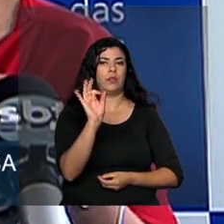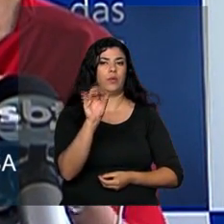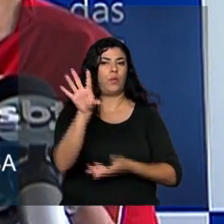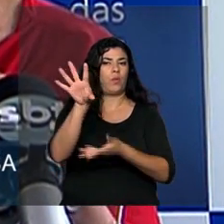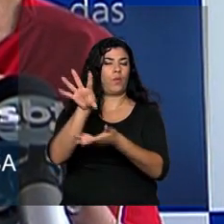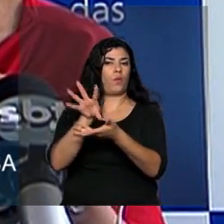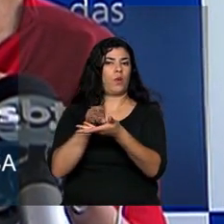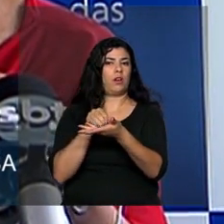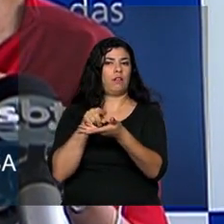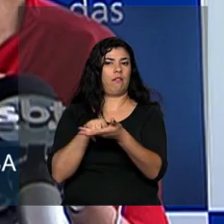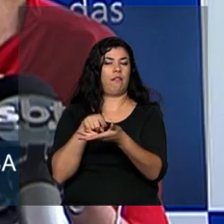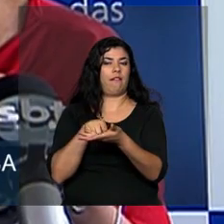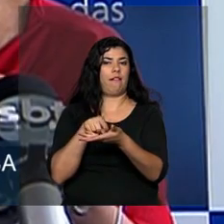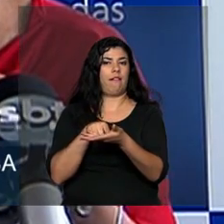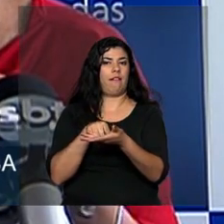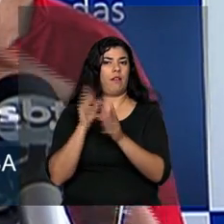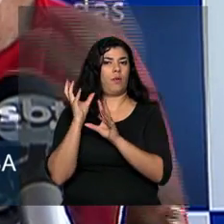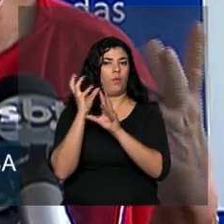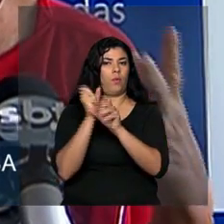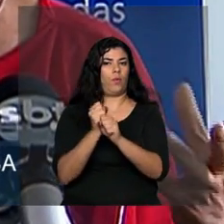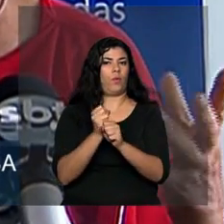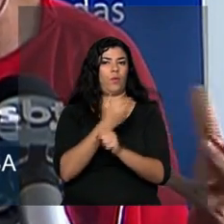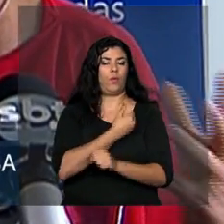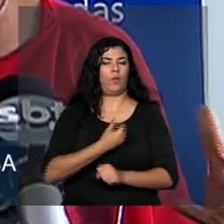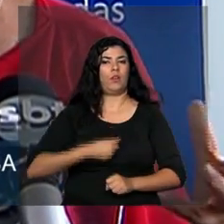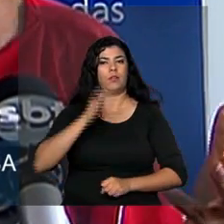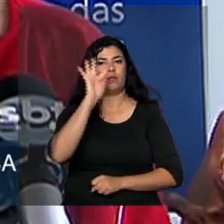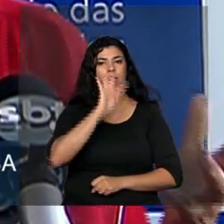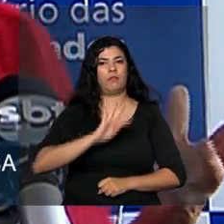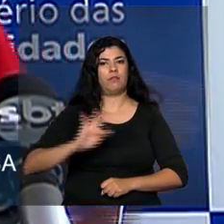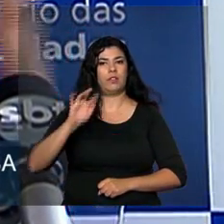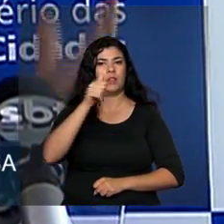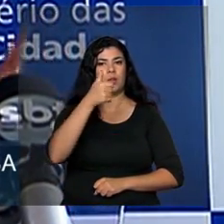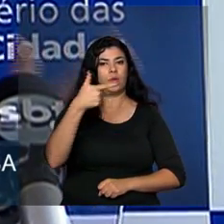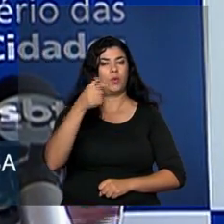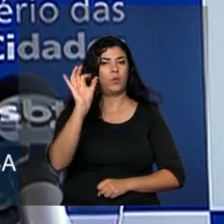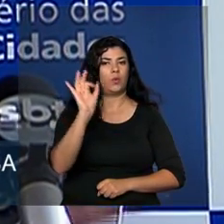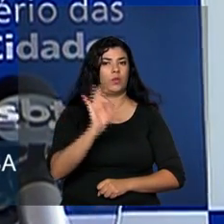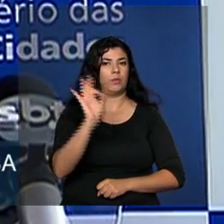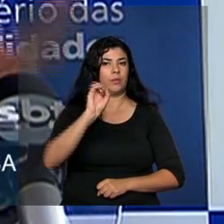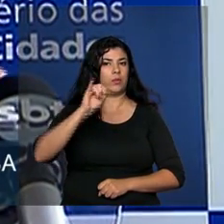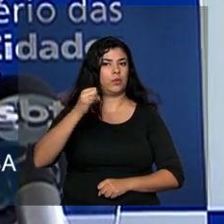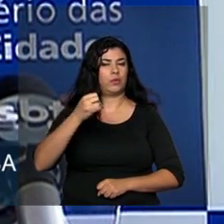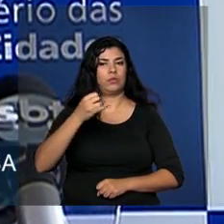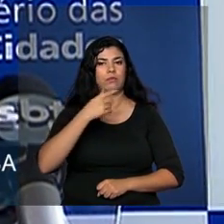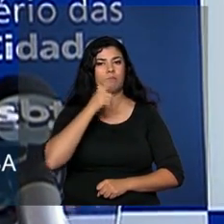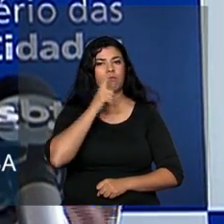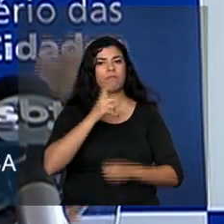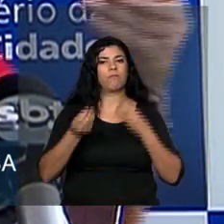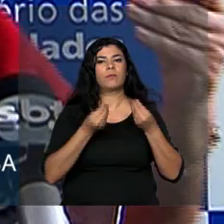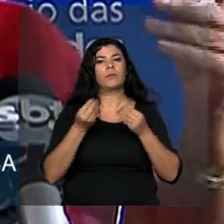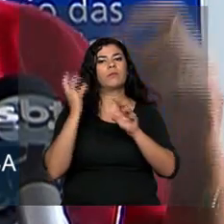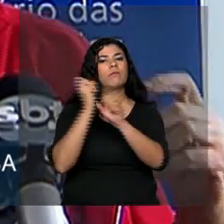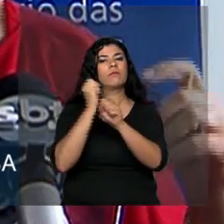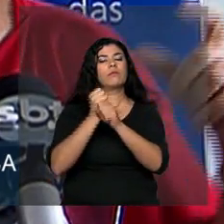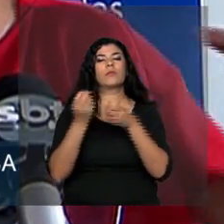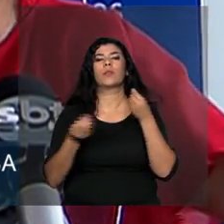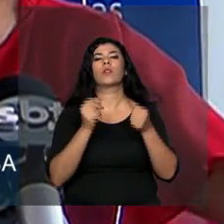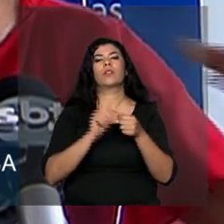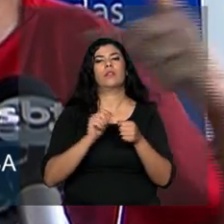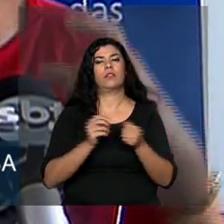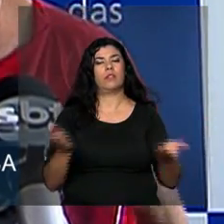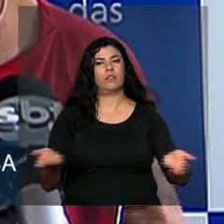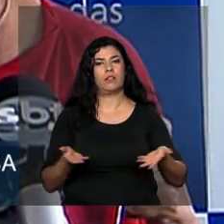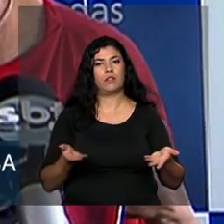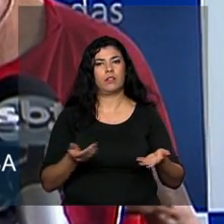absorver no orçamento do governo federal 12% de juros. Não consigo fazer isso. Então, o que nós estamos